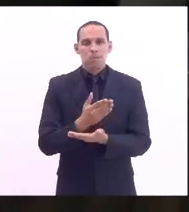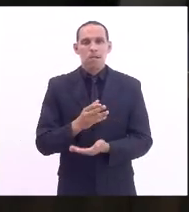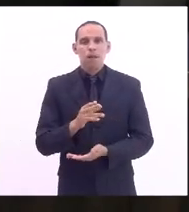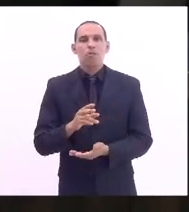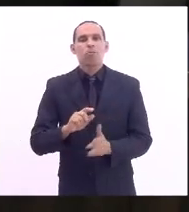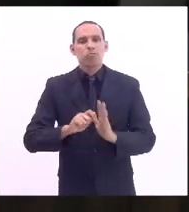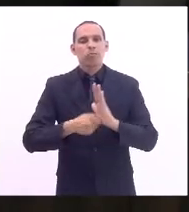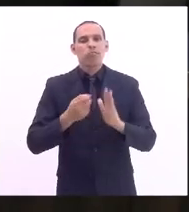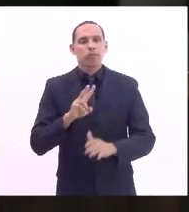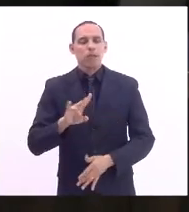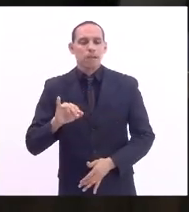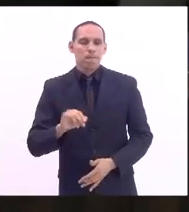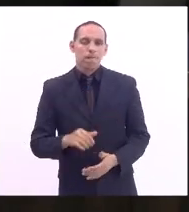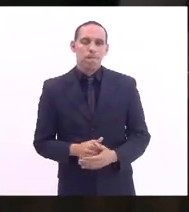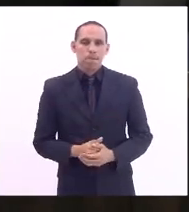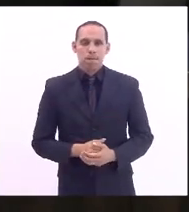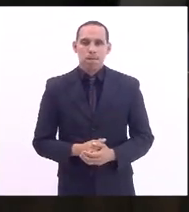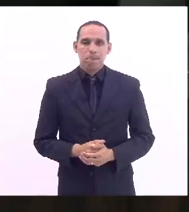vai autógrafo.